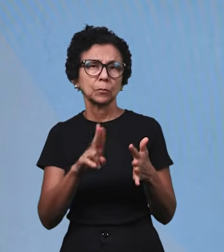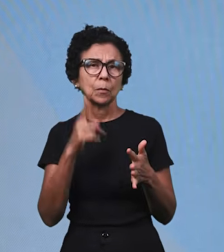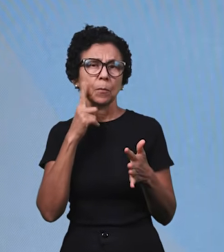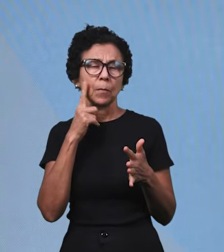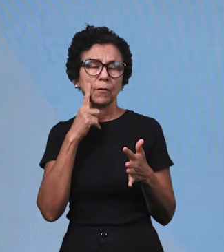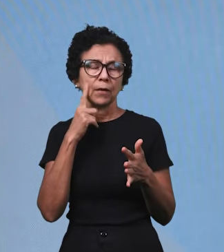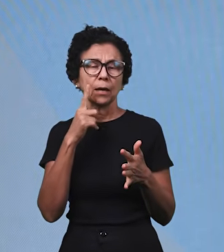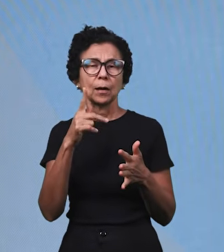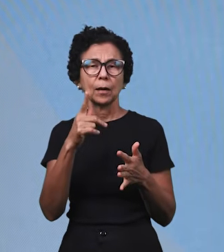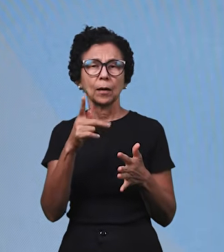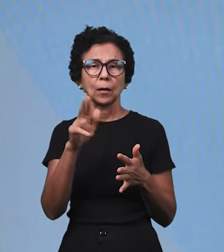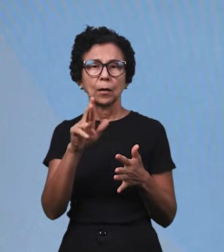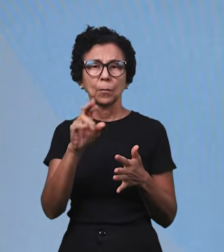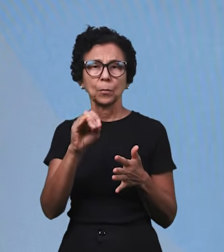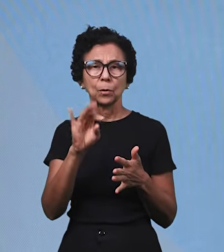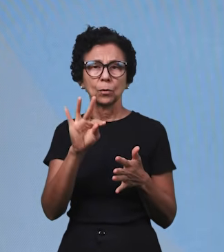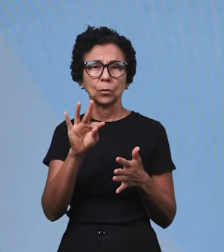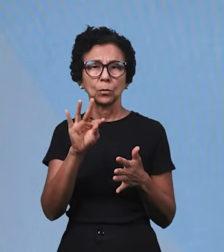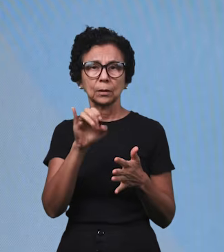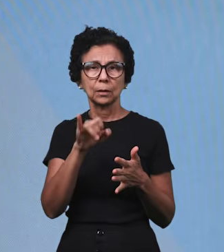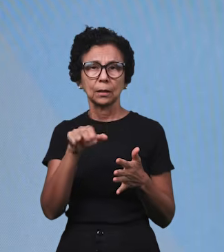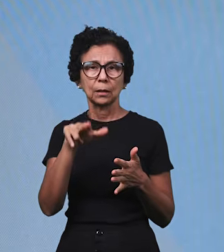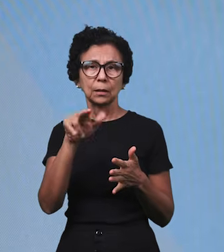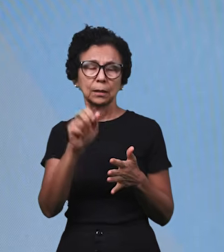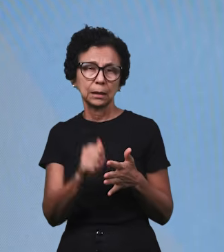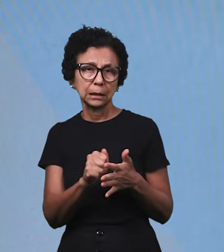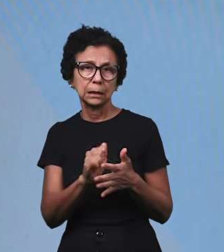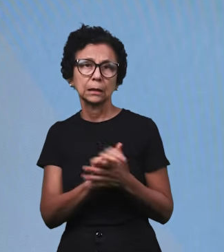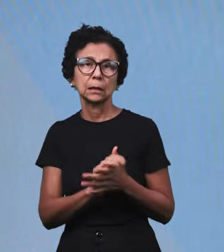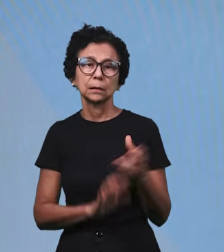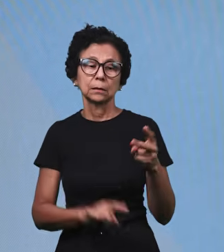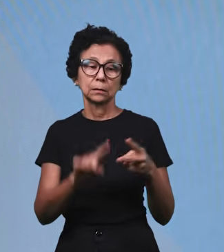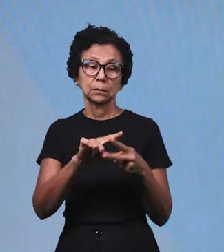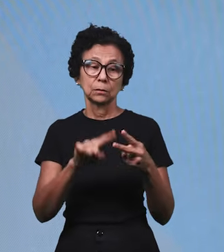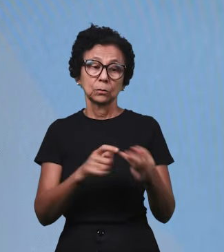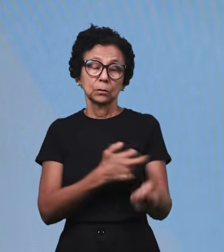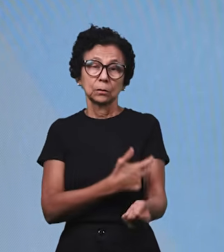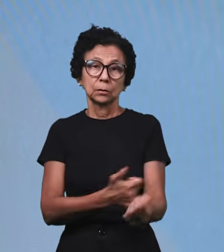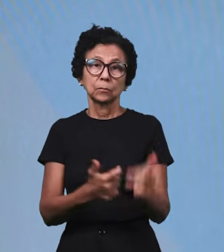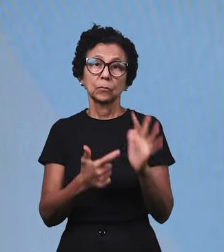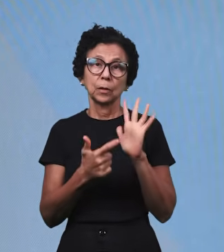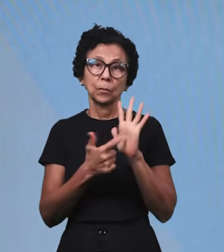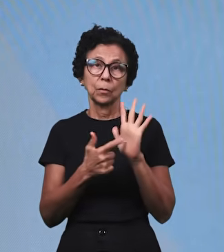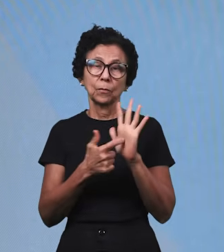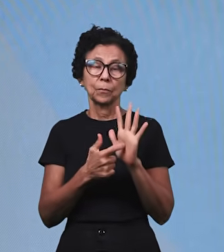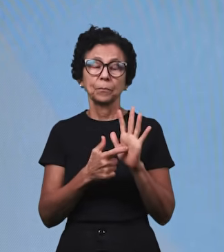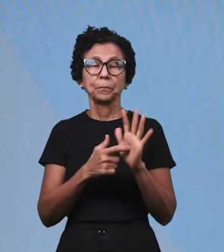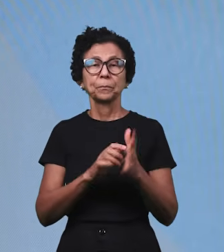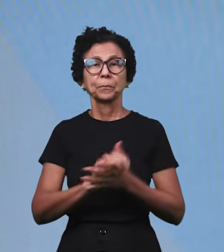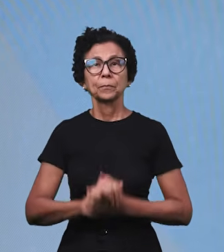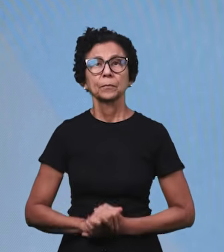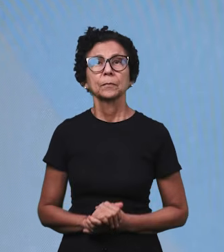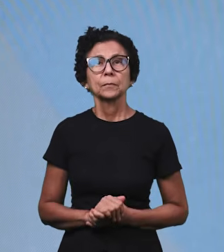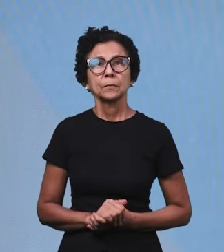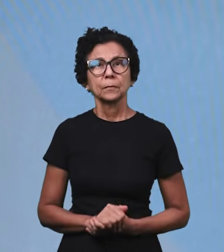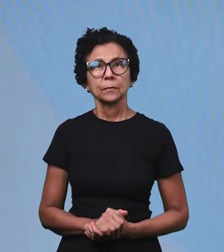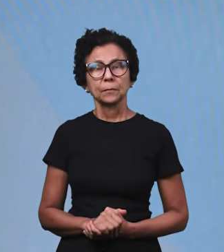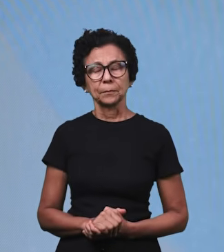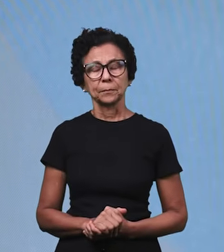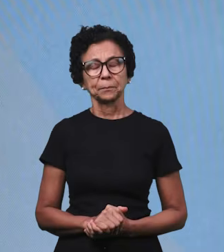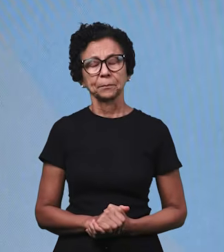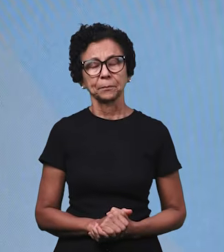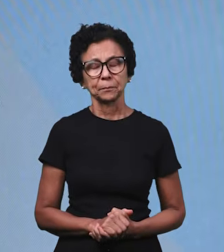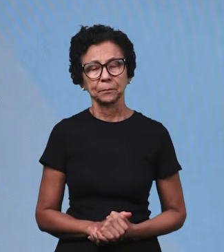detectar a proteína. A gente classifica a doença renal por meio desses 2 exames, creatinina e